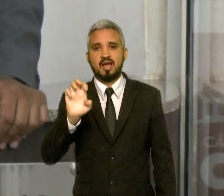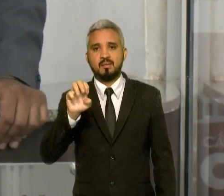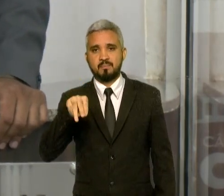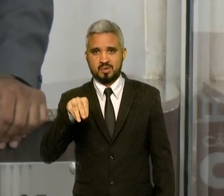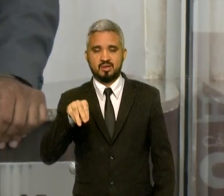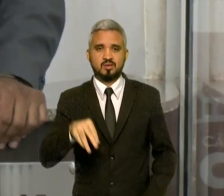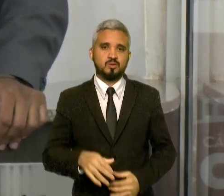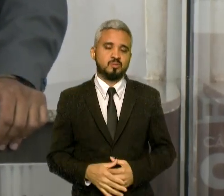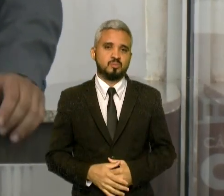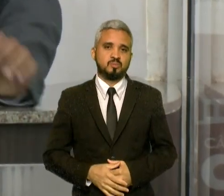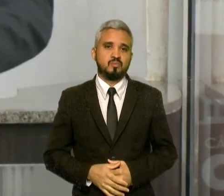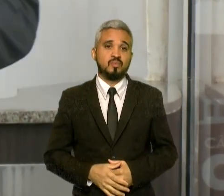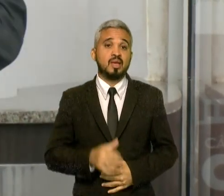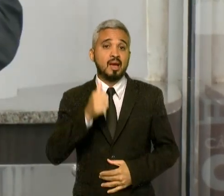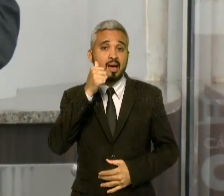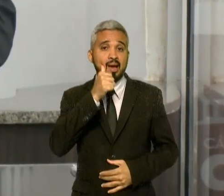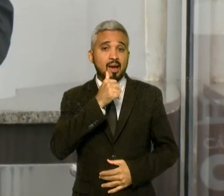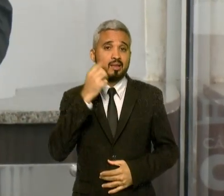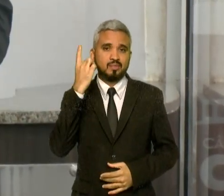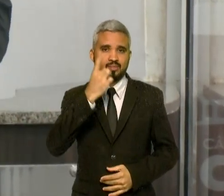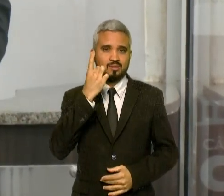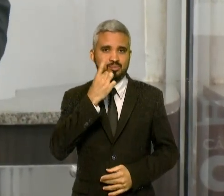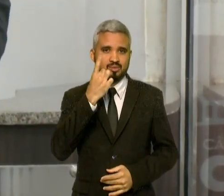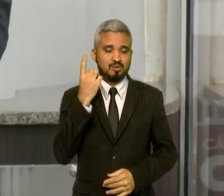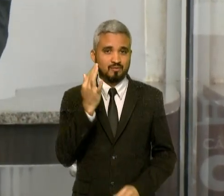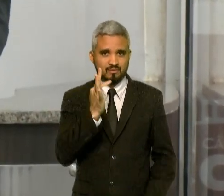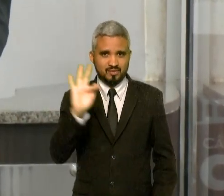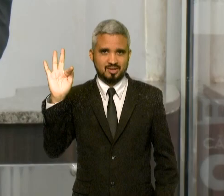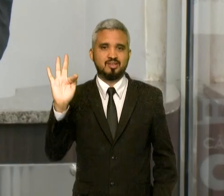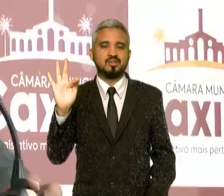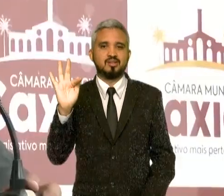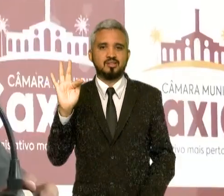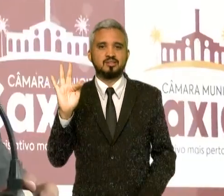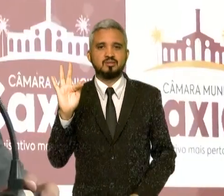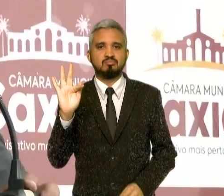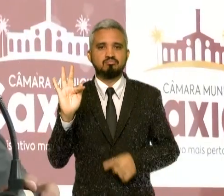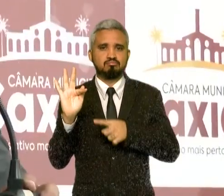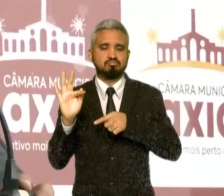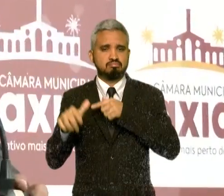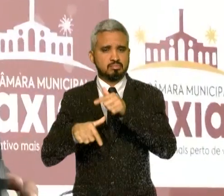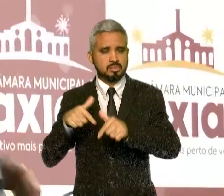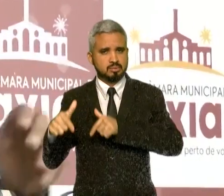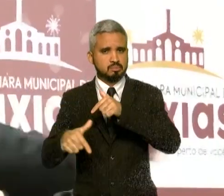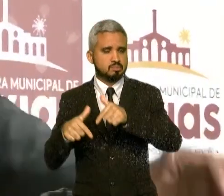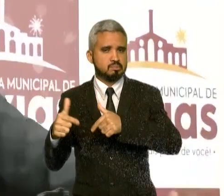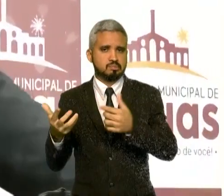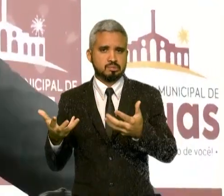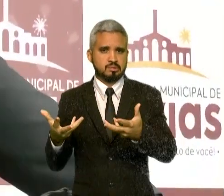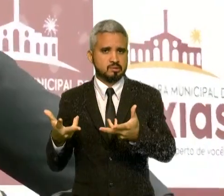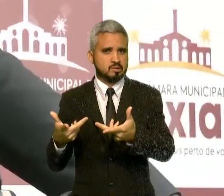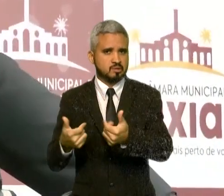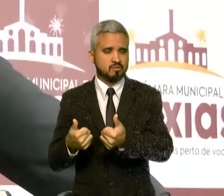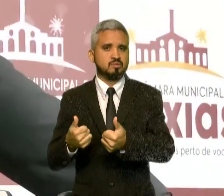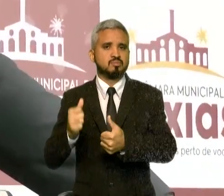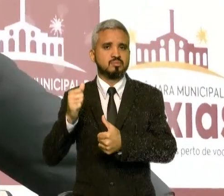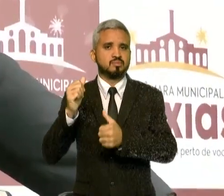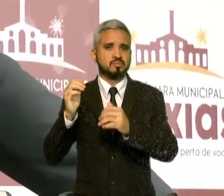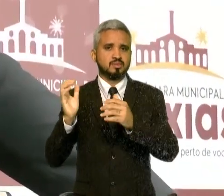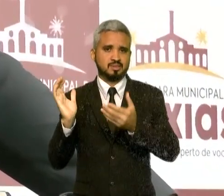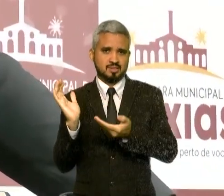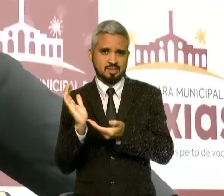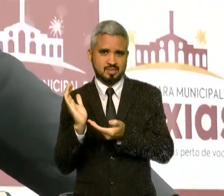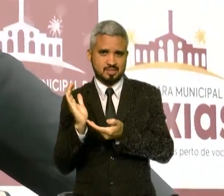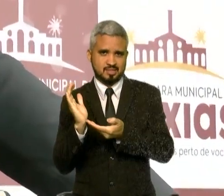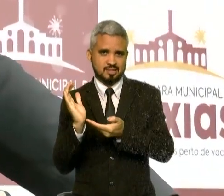prefeitos, a nossa deputada federal, que tem tido uma grande atuação na Câmara Federal, a deputada